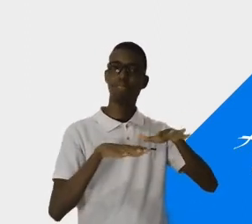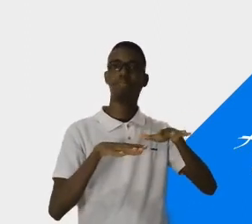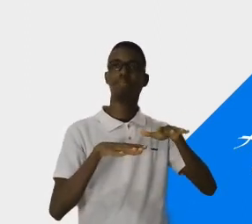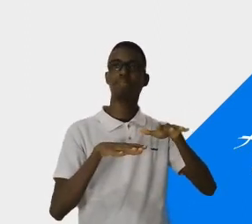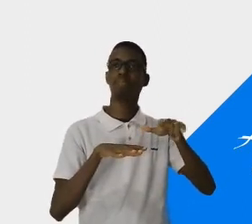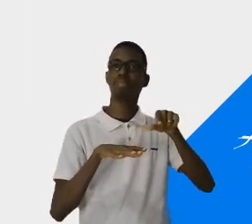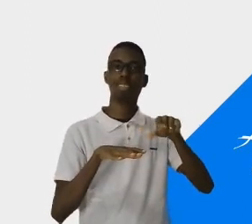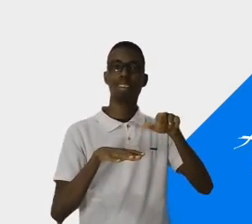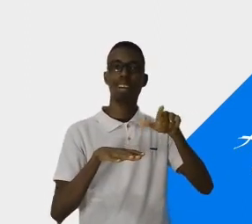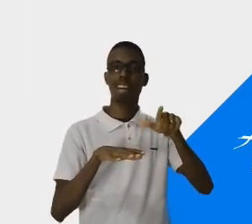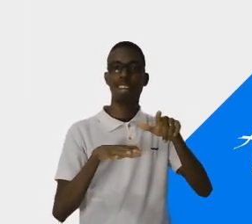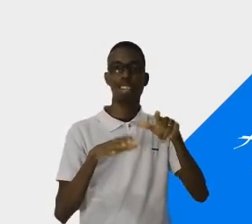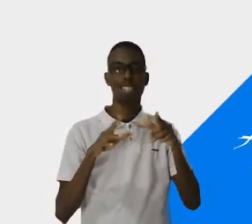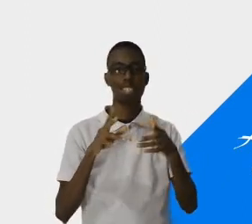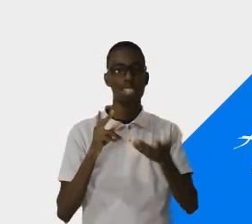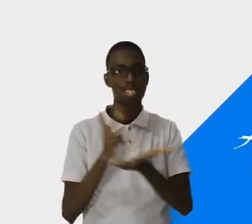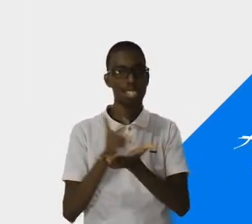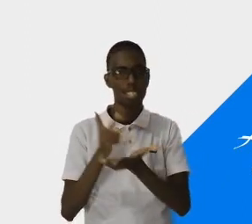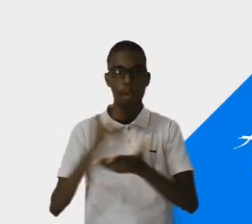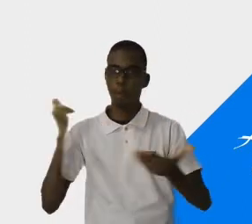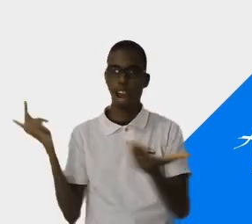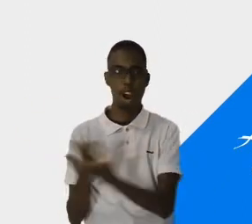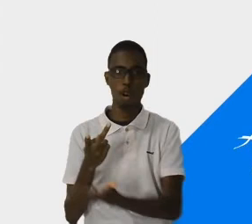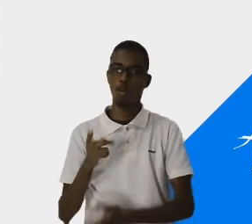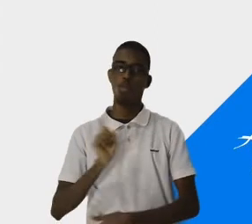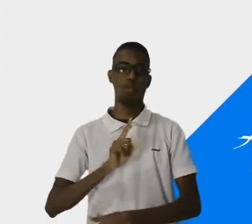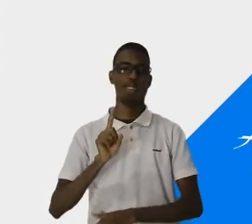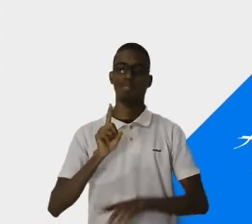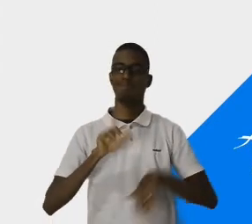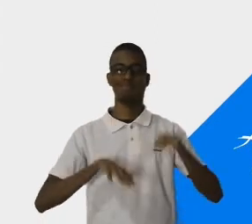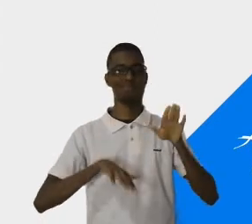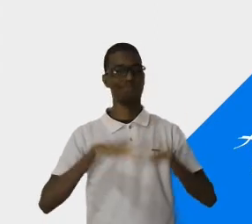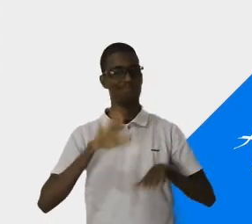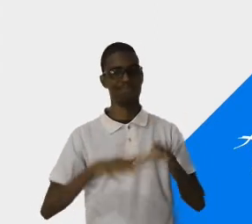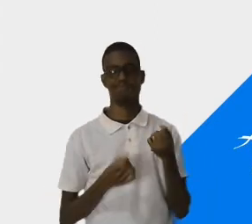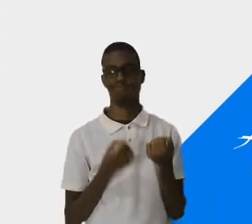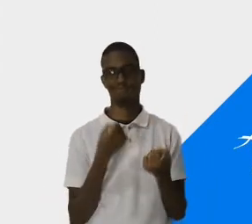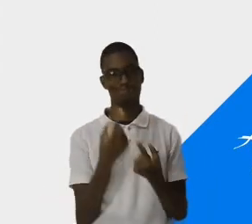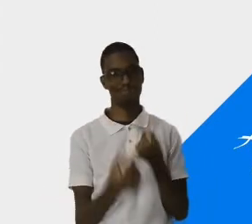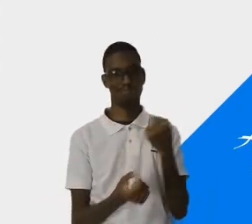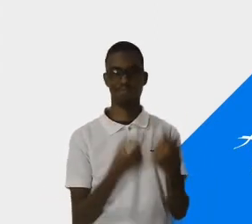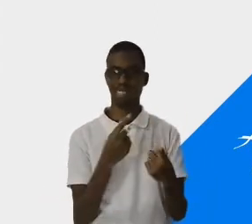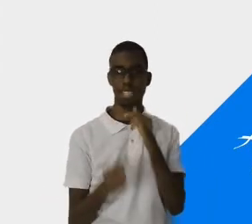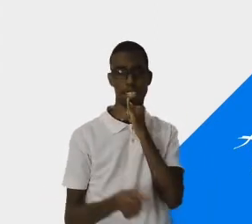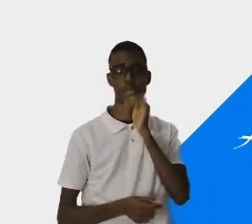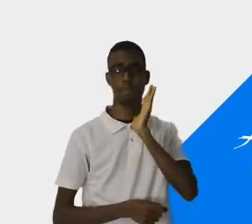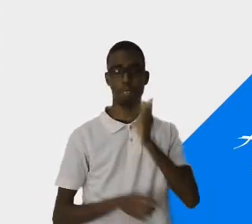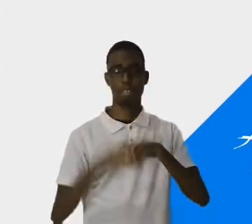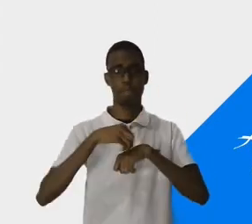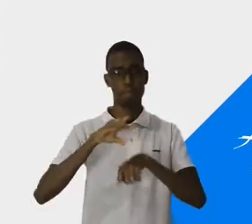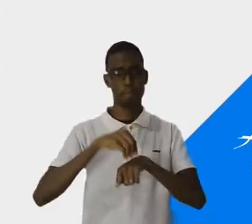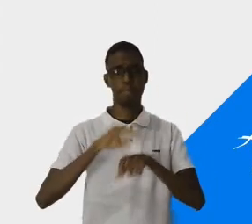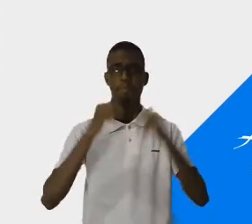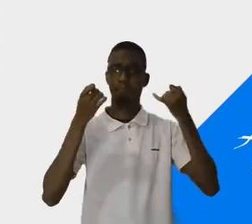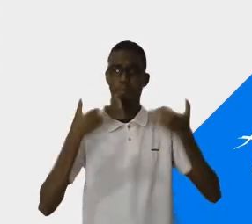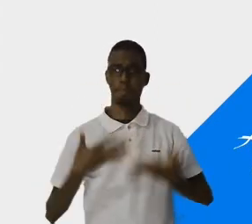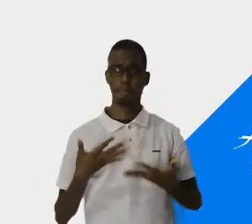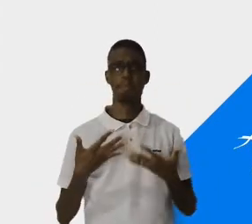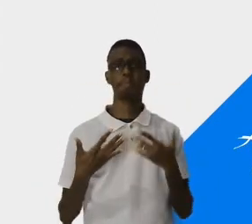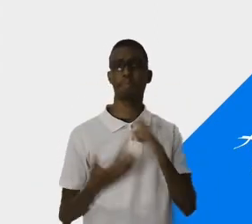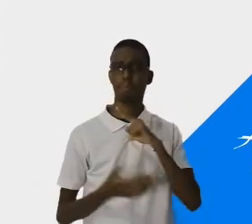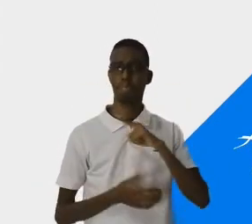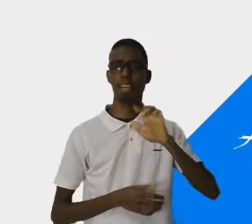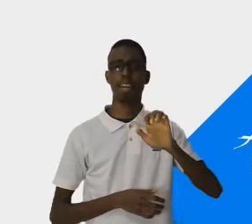assim, né? Então, essas neurodegenerativas que eu mencionei, por exemplo, esclerose lateral amiotrófica, esclerose